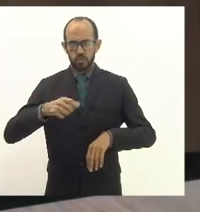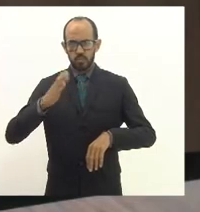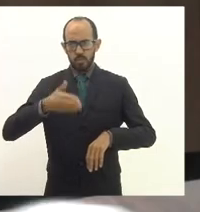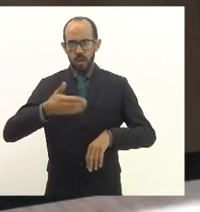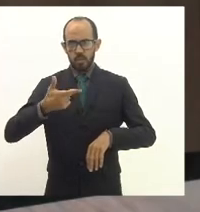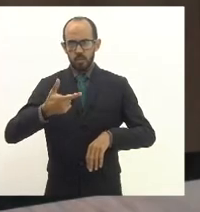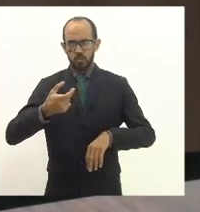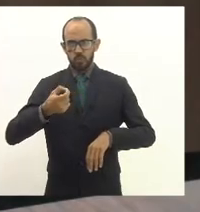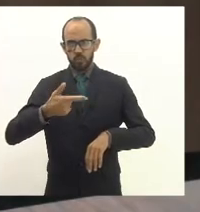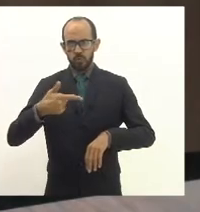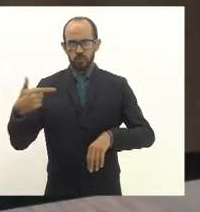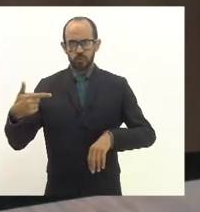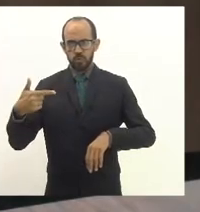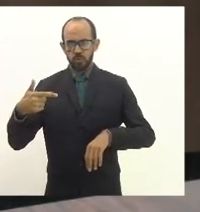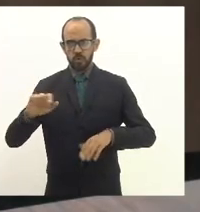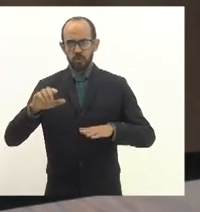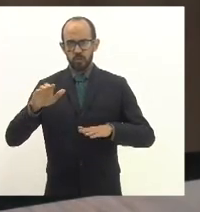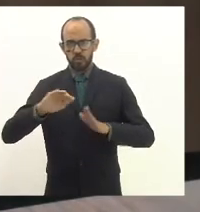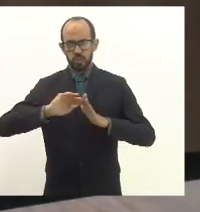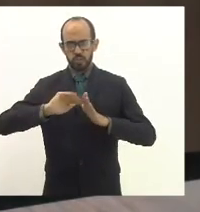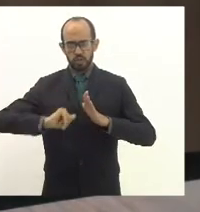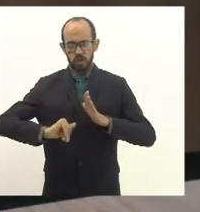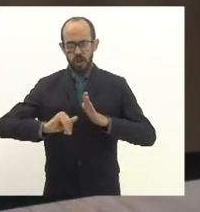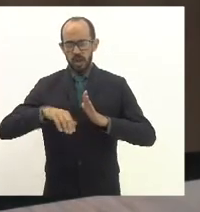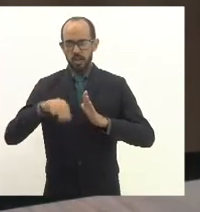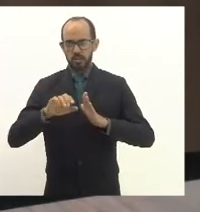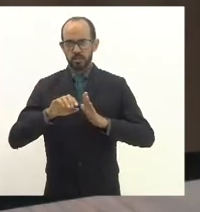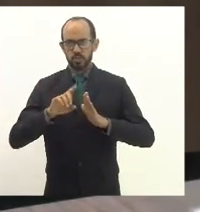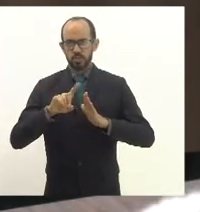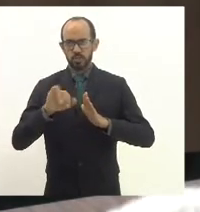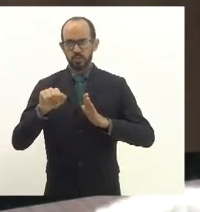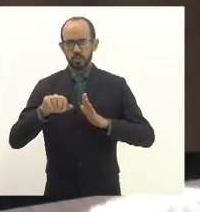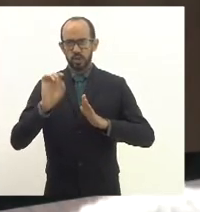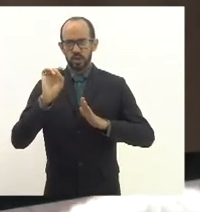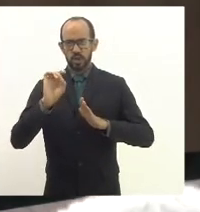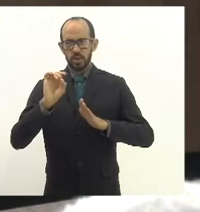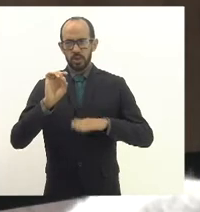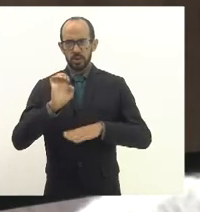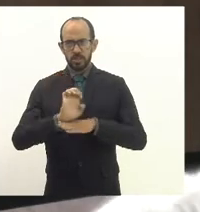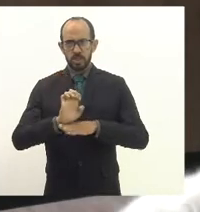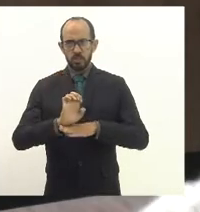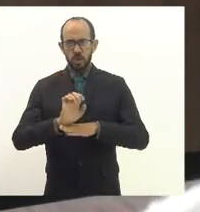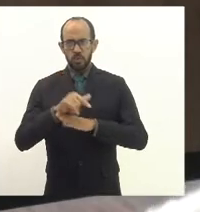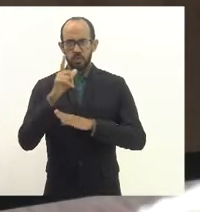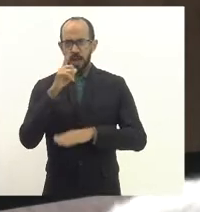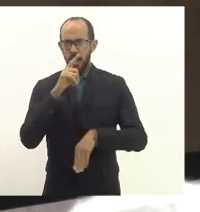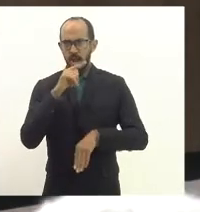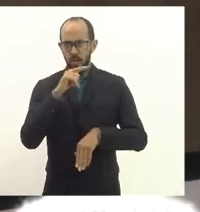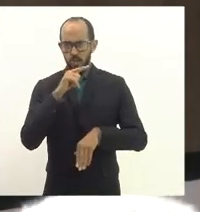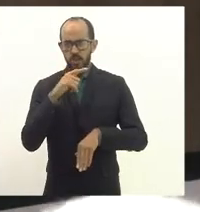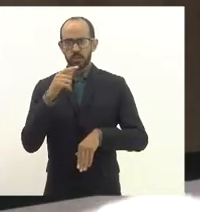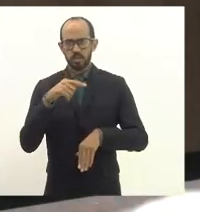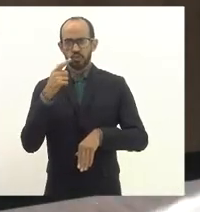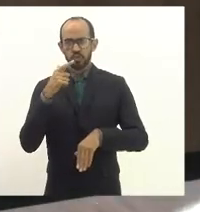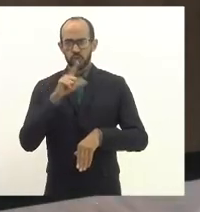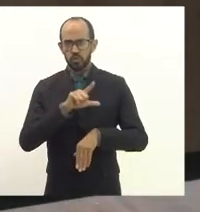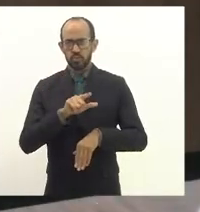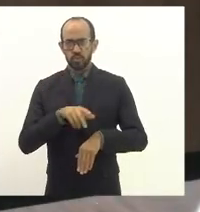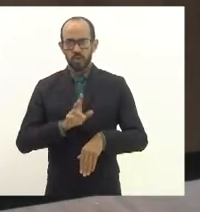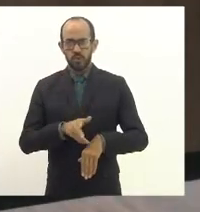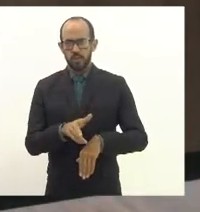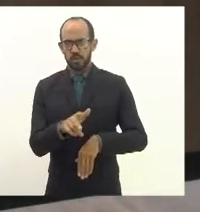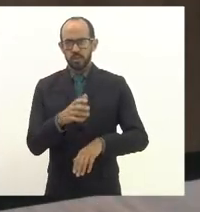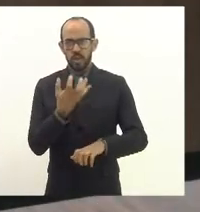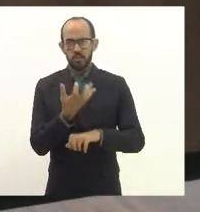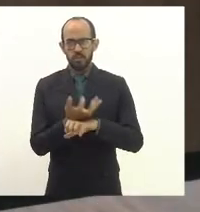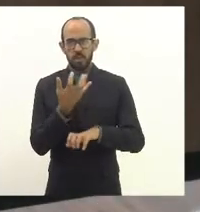5328/2022 a gente suprimisse a parte que fala do Dia Estadual da Água e dessa forma a gente avançar com a matéria que trata